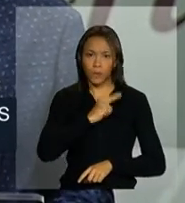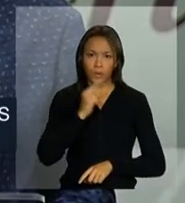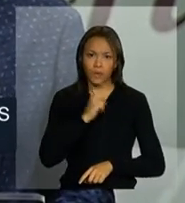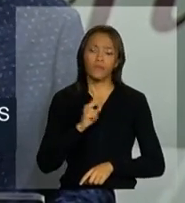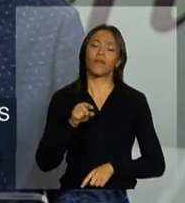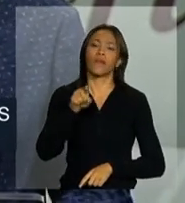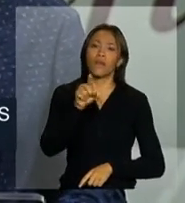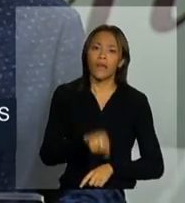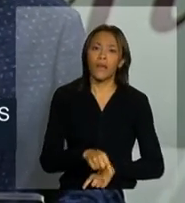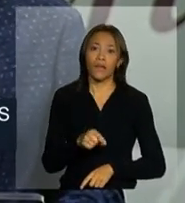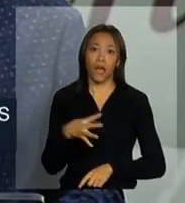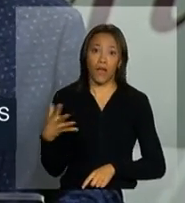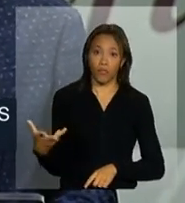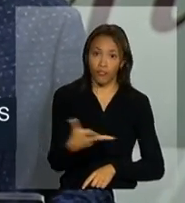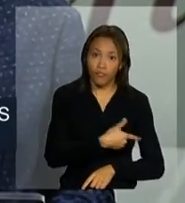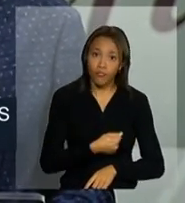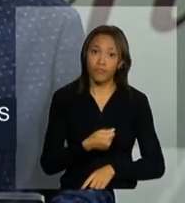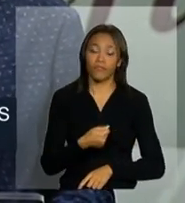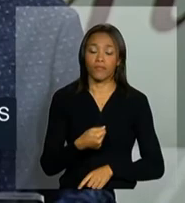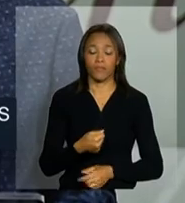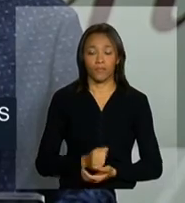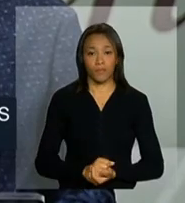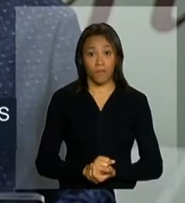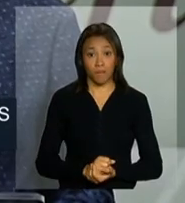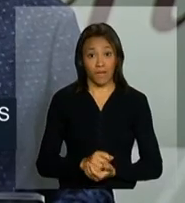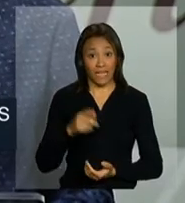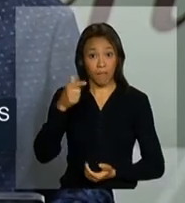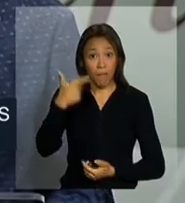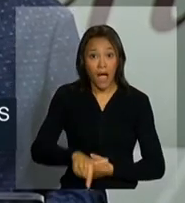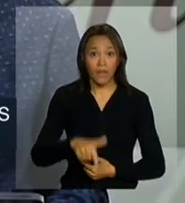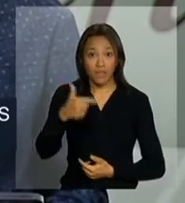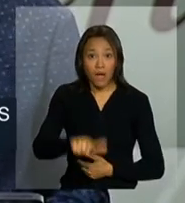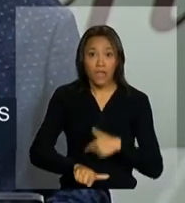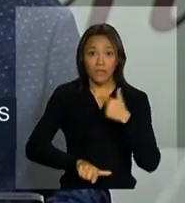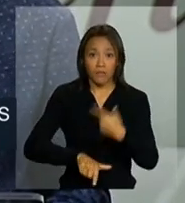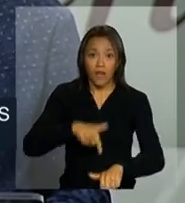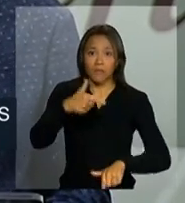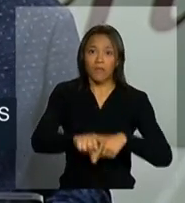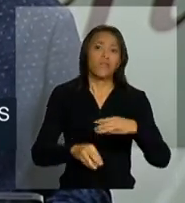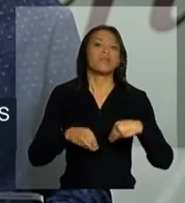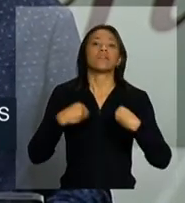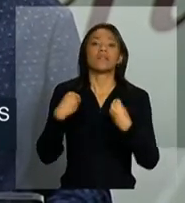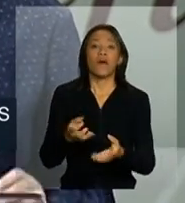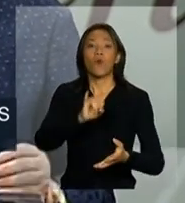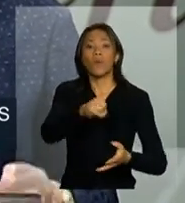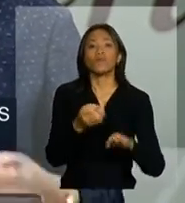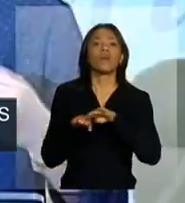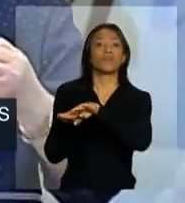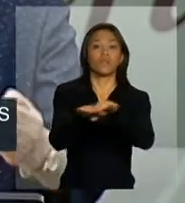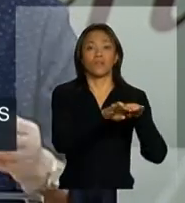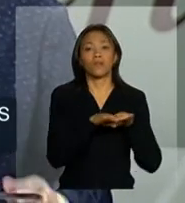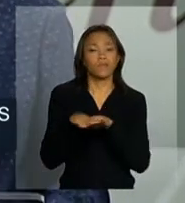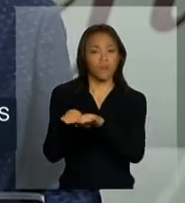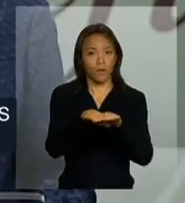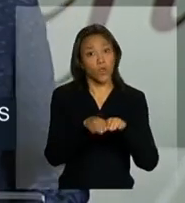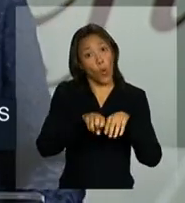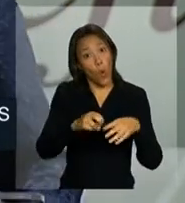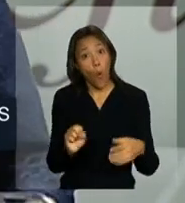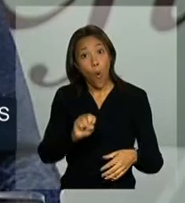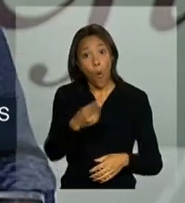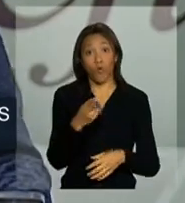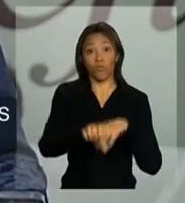era necessário agir para segurar cada vez mais oportunidades iguais, ou para buscar cada vez